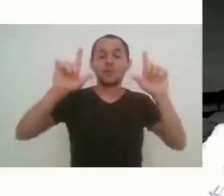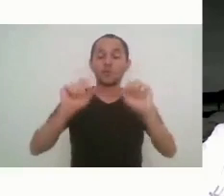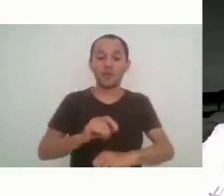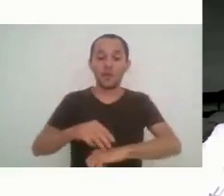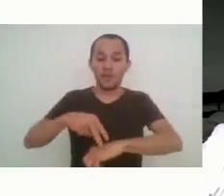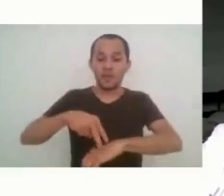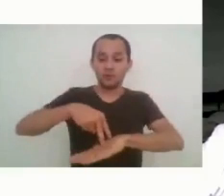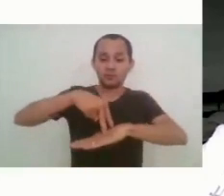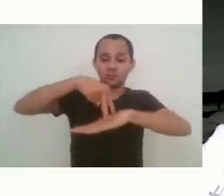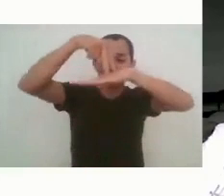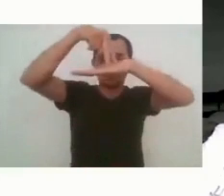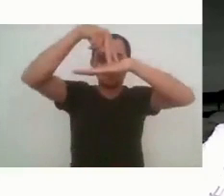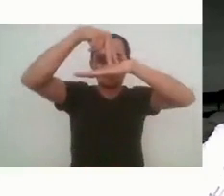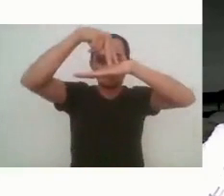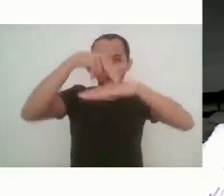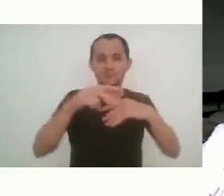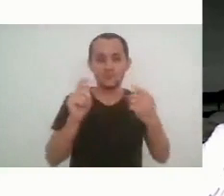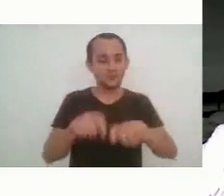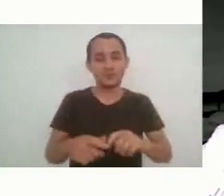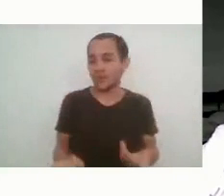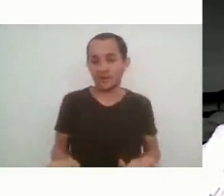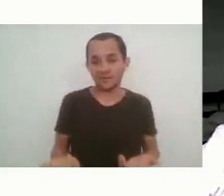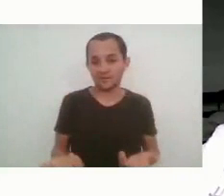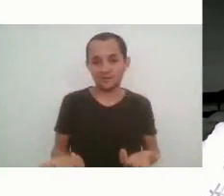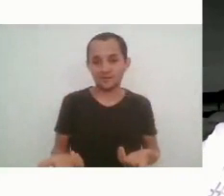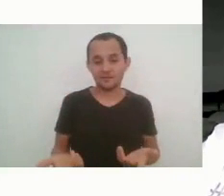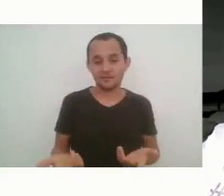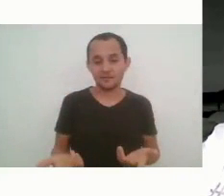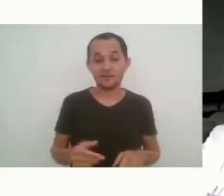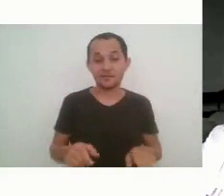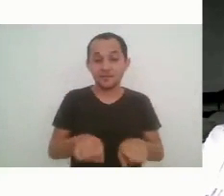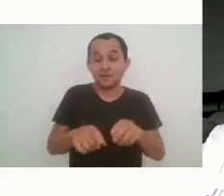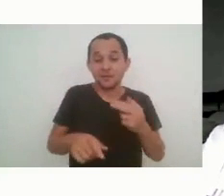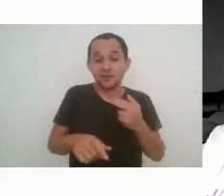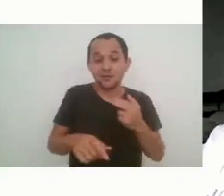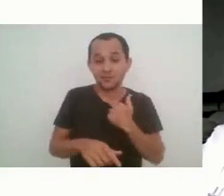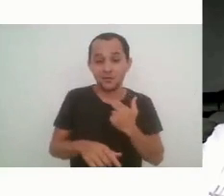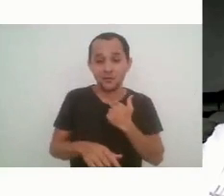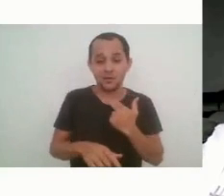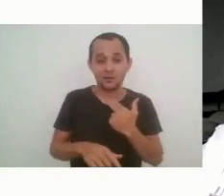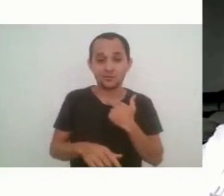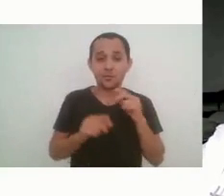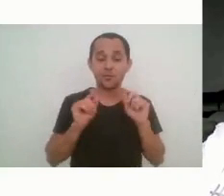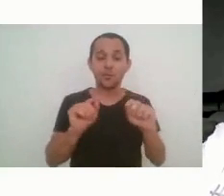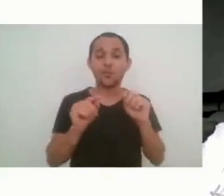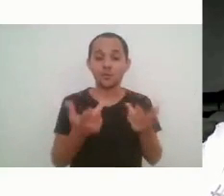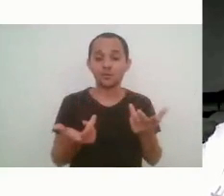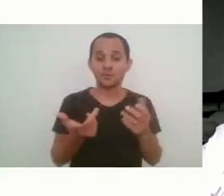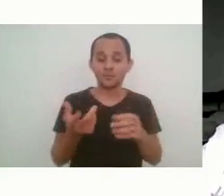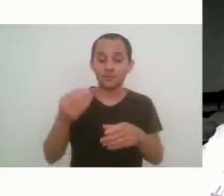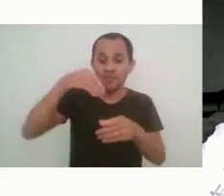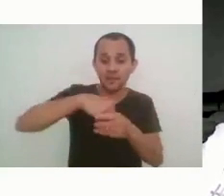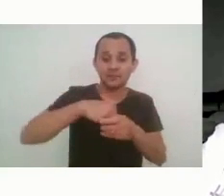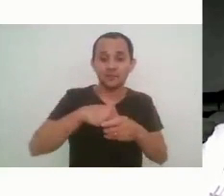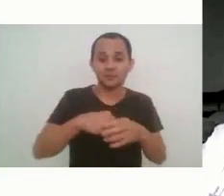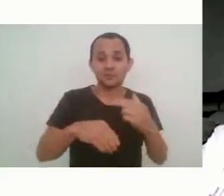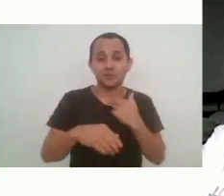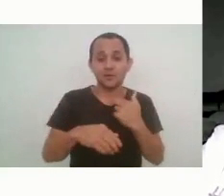acessar o pavimento superior. E não podemos também fazê-lo por dentro por conta